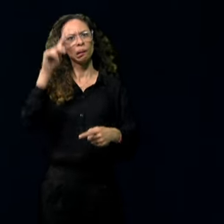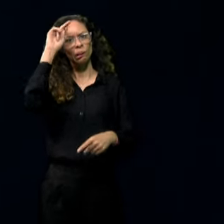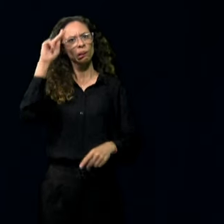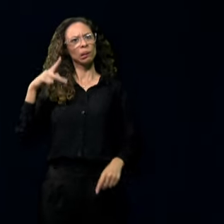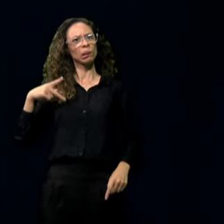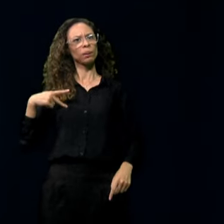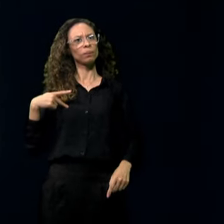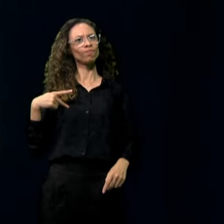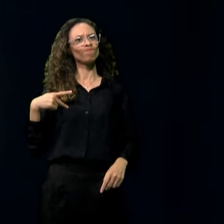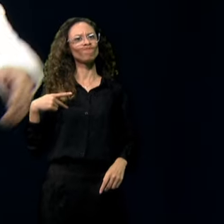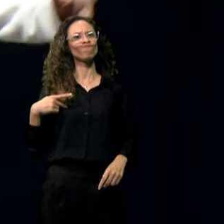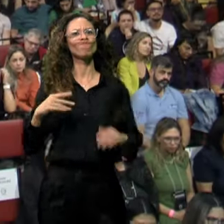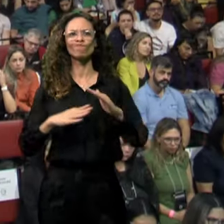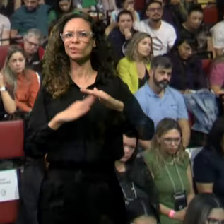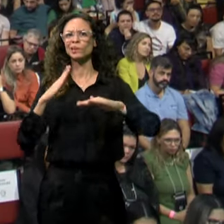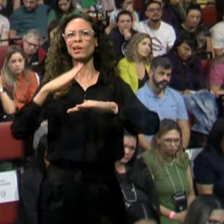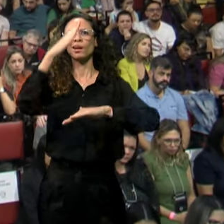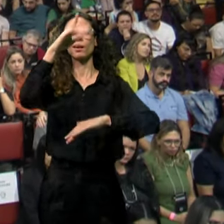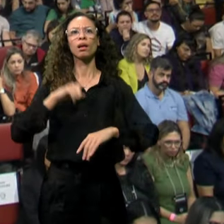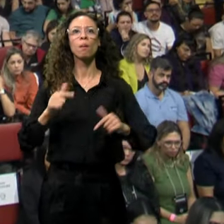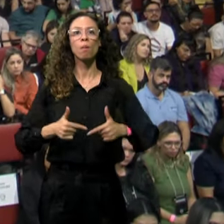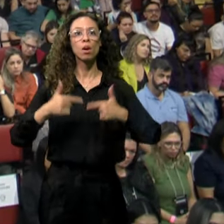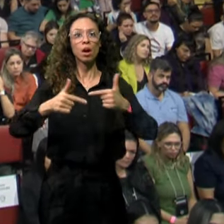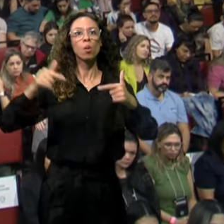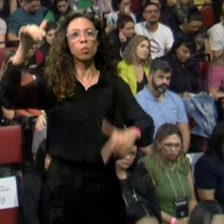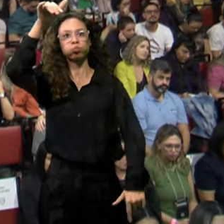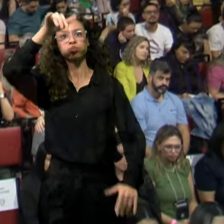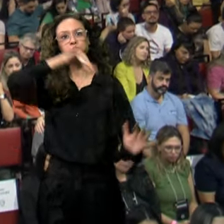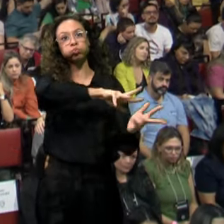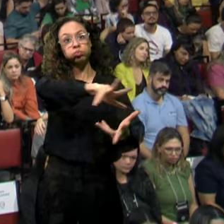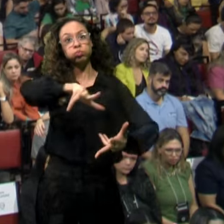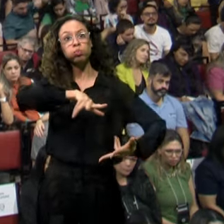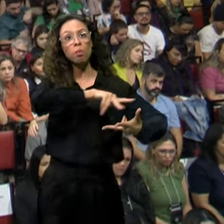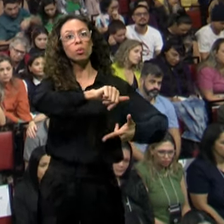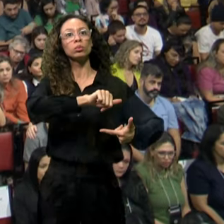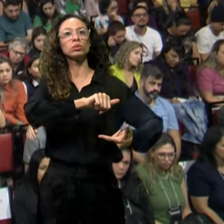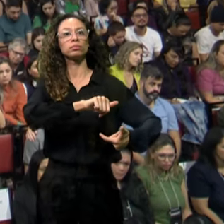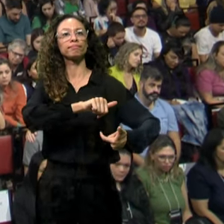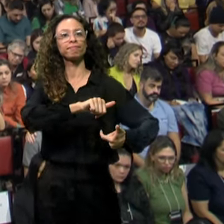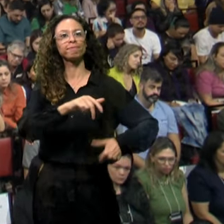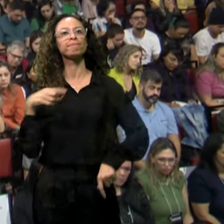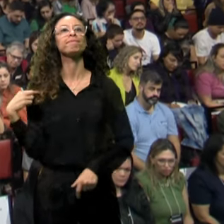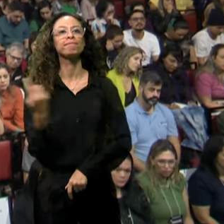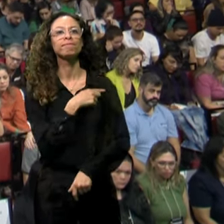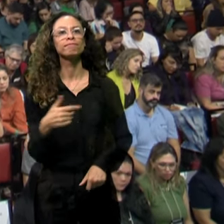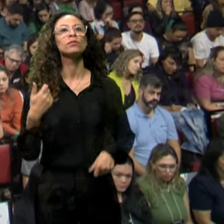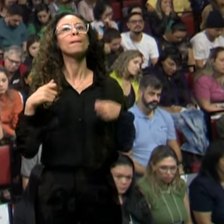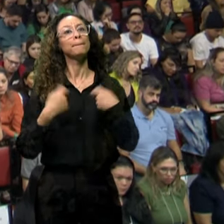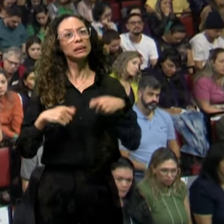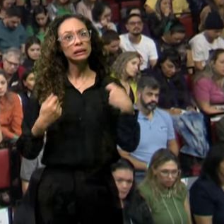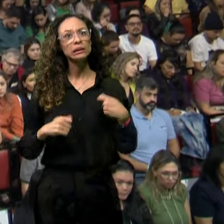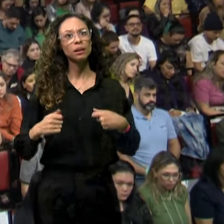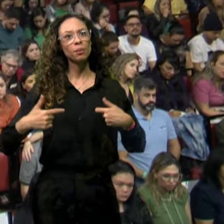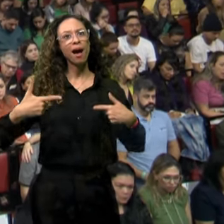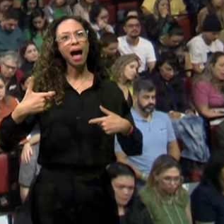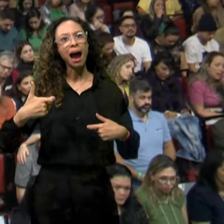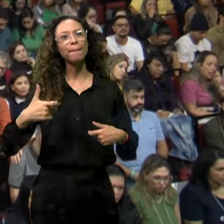uma guerra Universal e nós temos que tomar armas diferentes